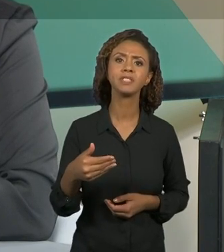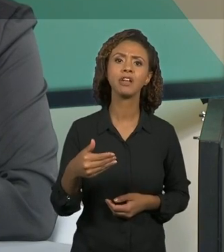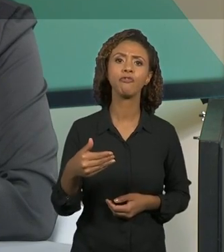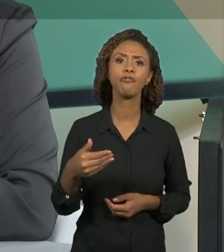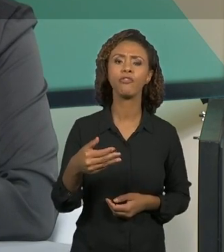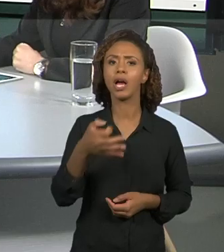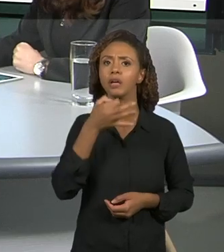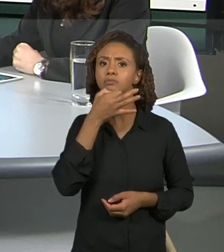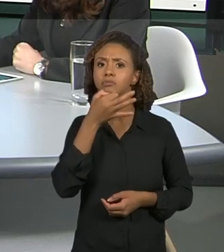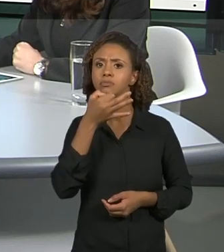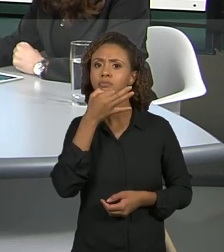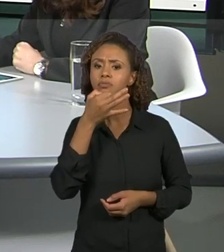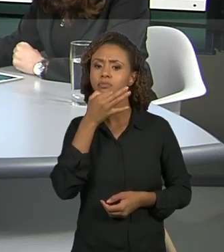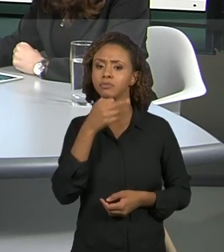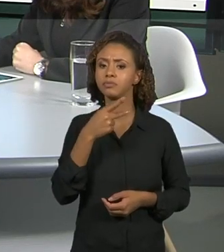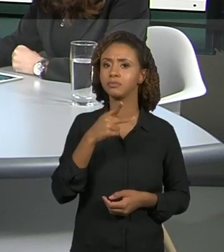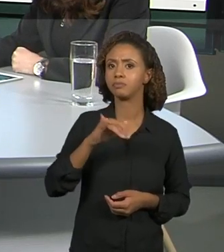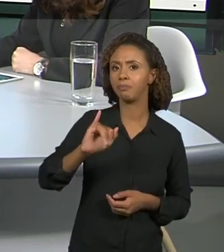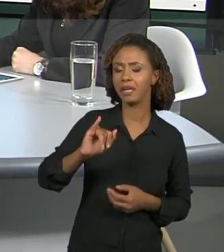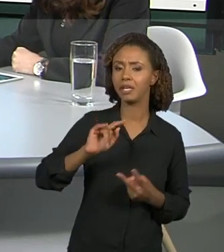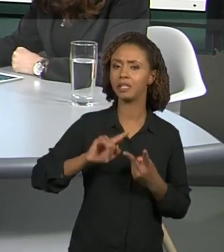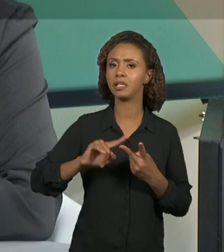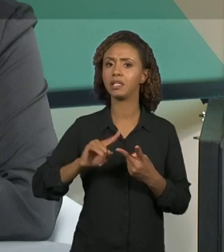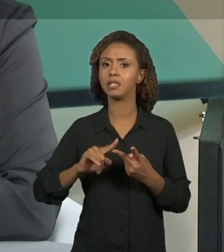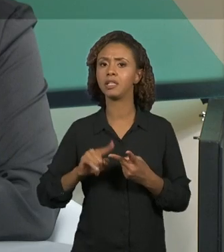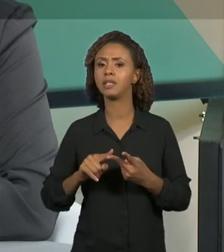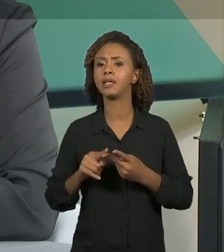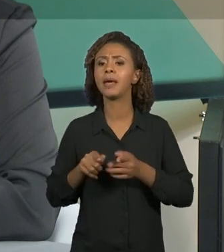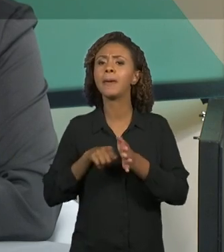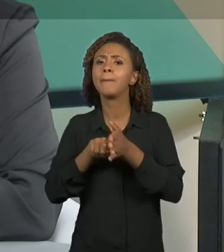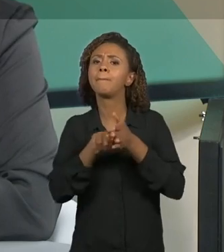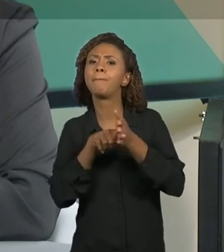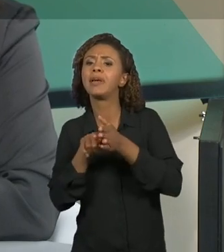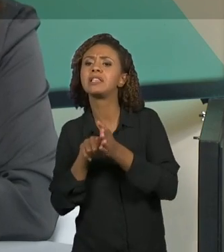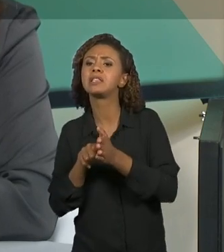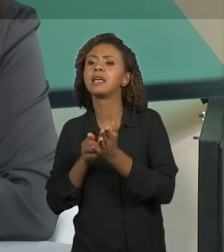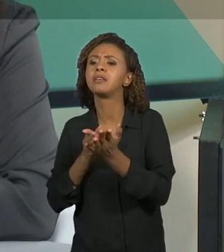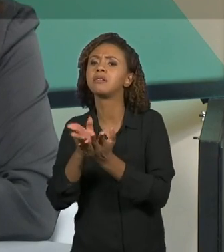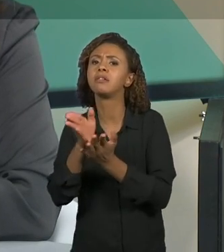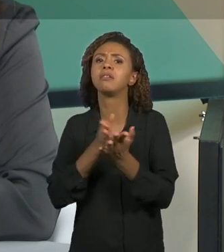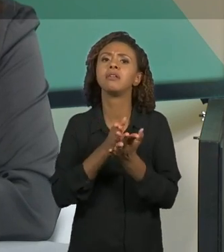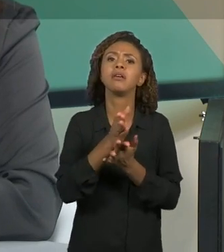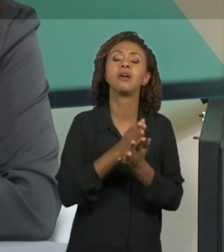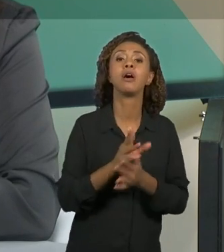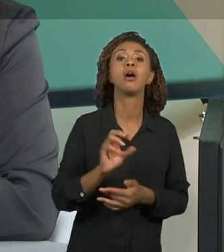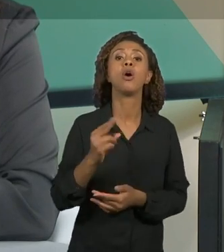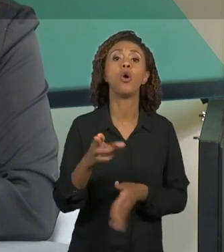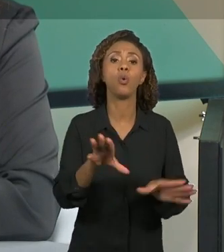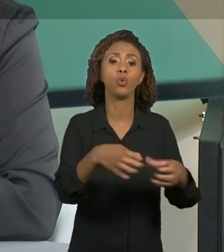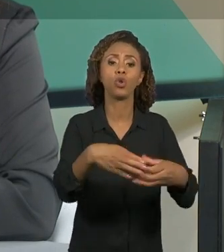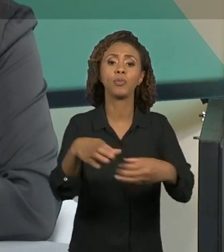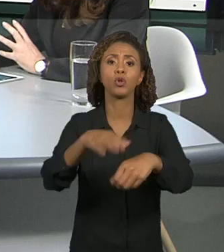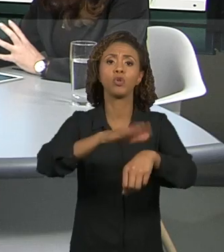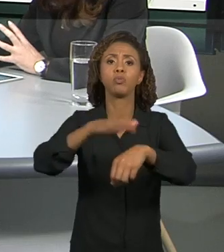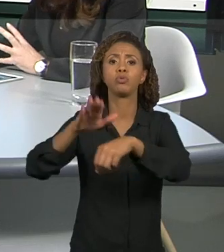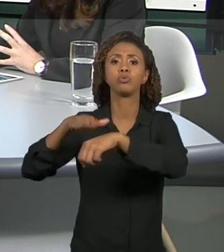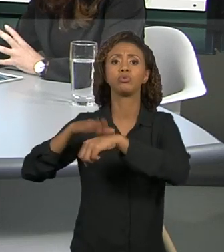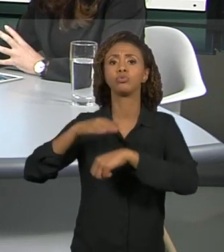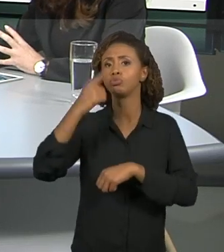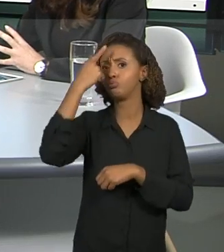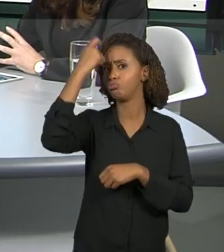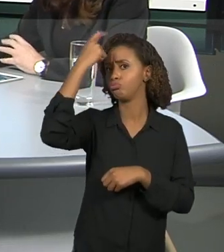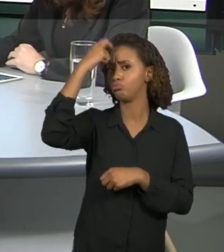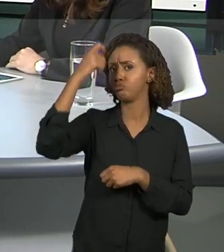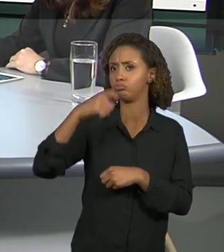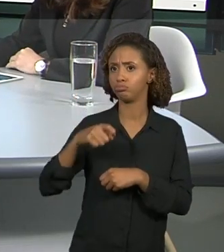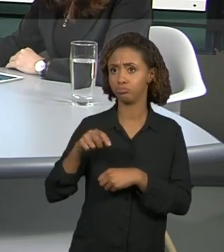integradores ou de linhas de pesquisa ou se será sempre por conta dos grupos você quer falar um pouquinho